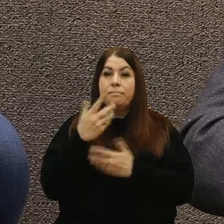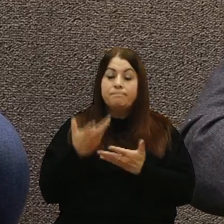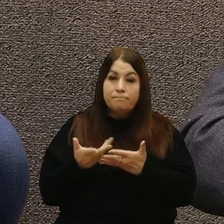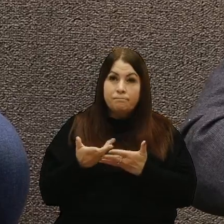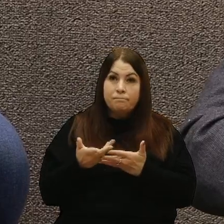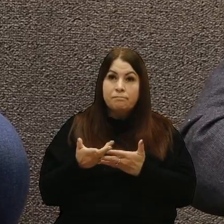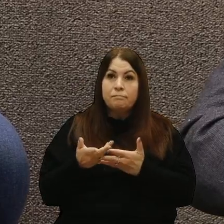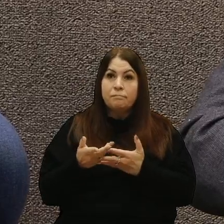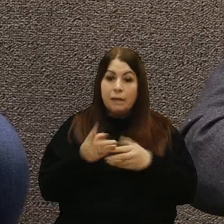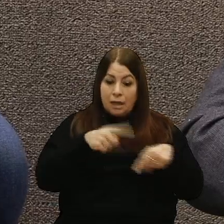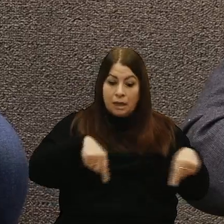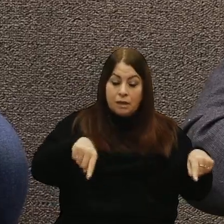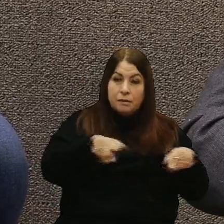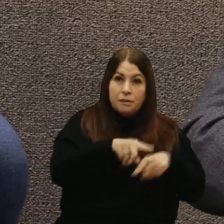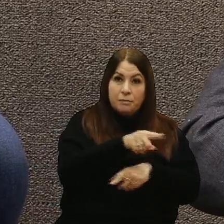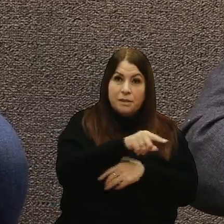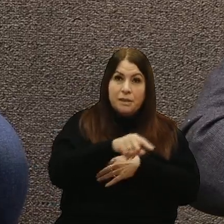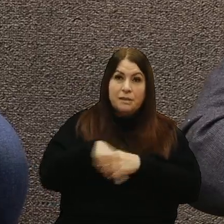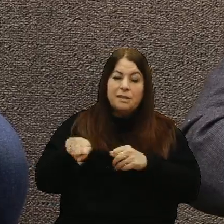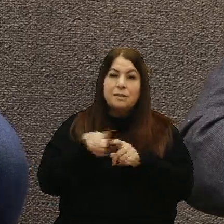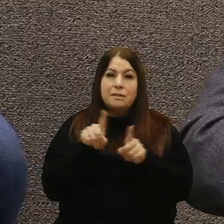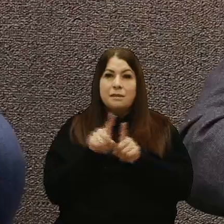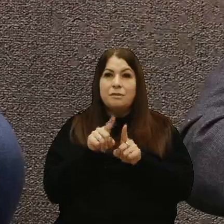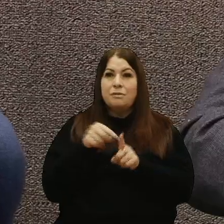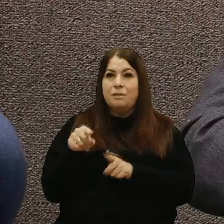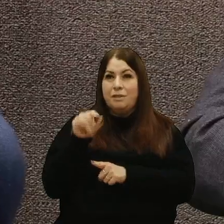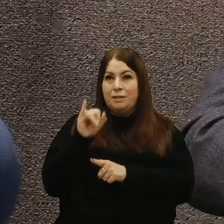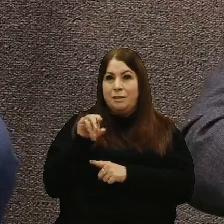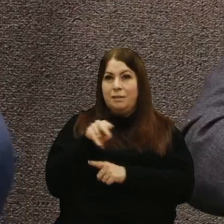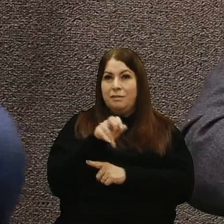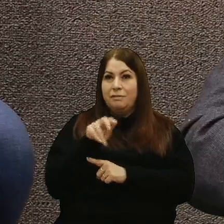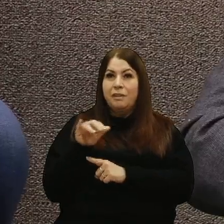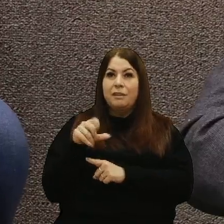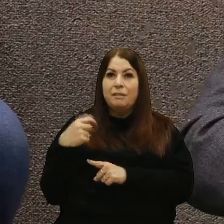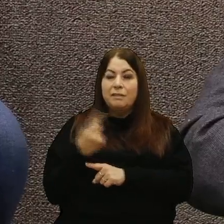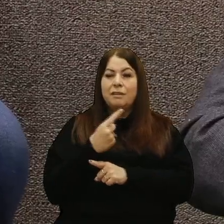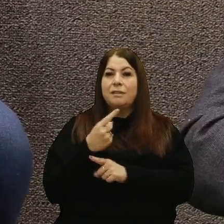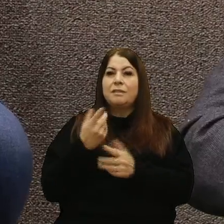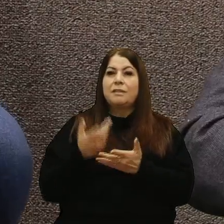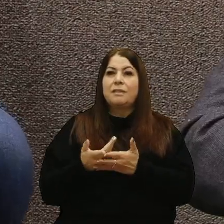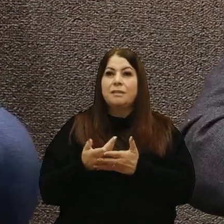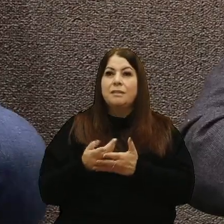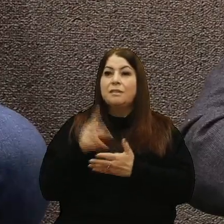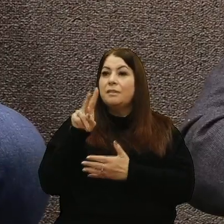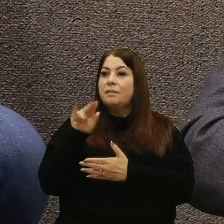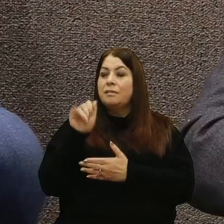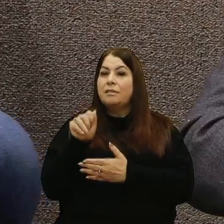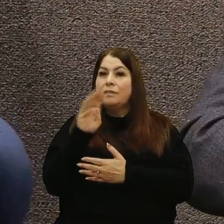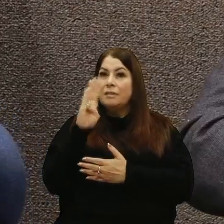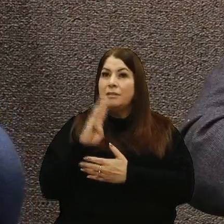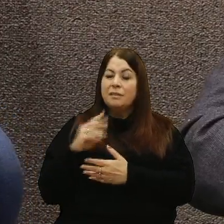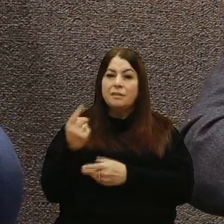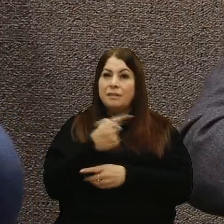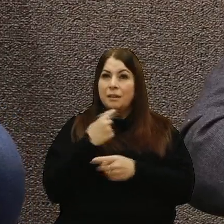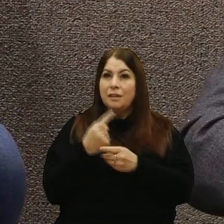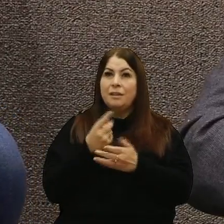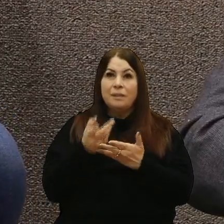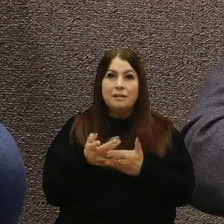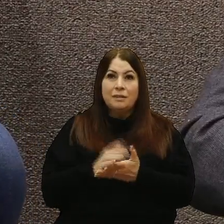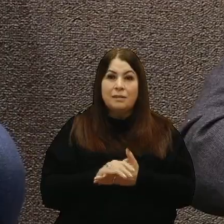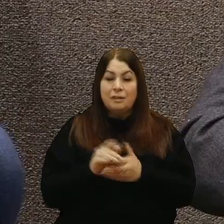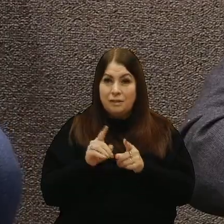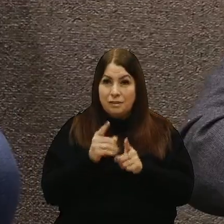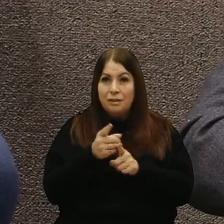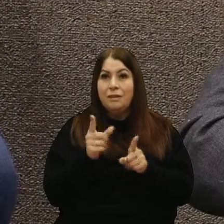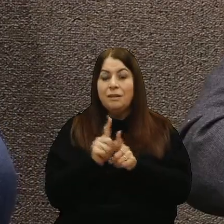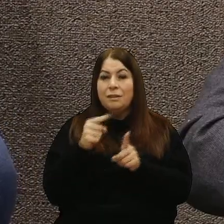e o tanque do Interlagos? Tá, mas e o tanque da Vila Brasil que vai armazenar a água